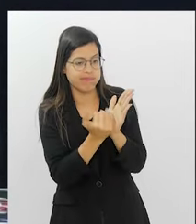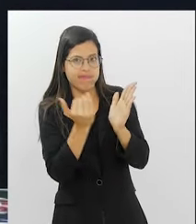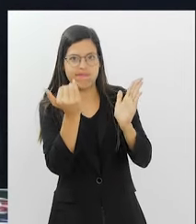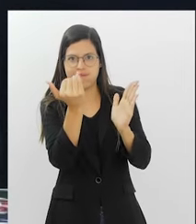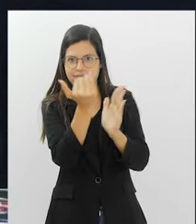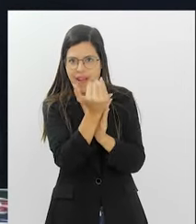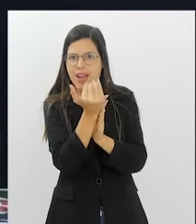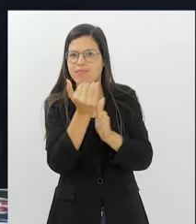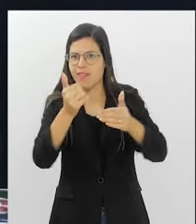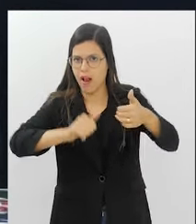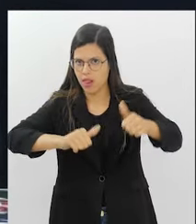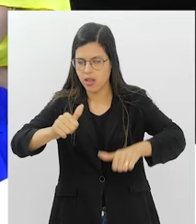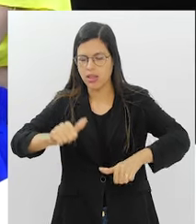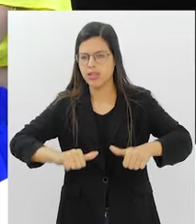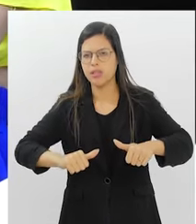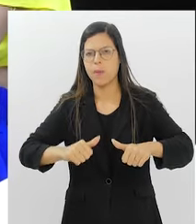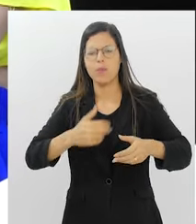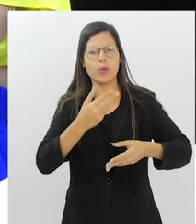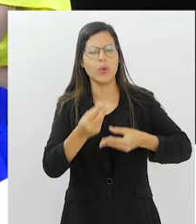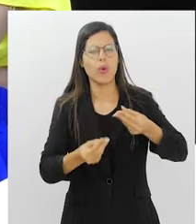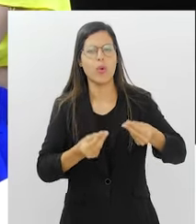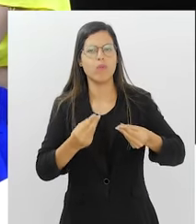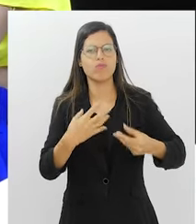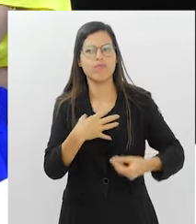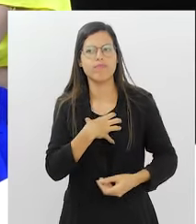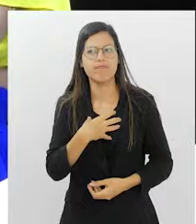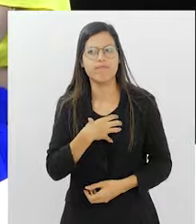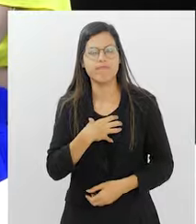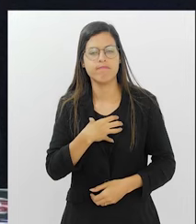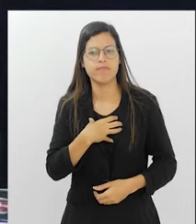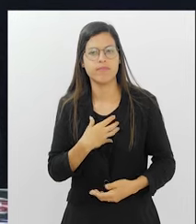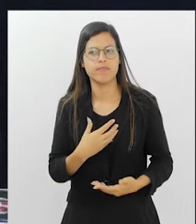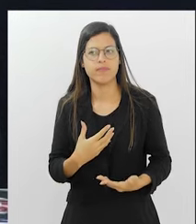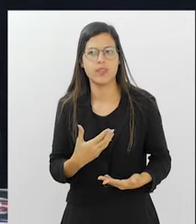alto né E como é que vocês sentiram agora